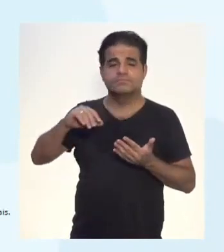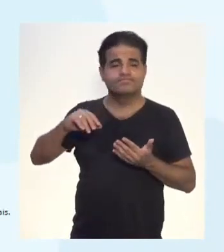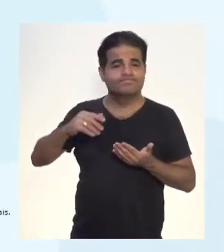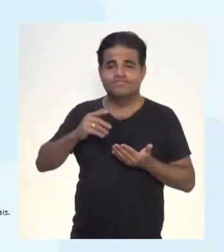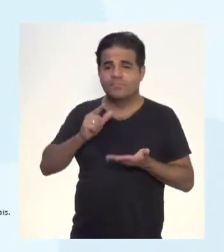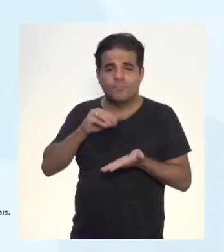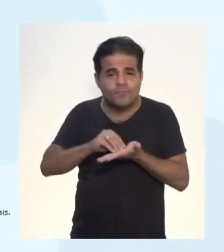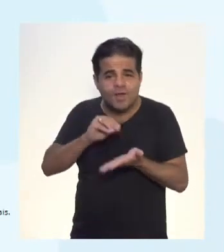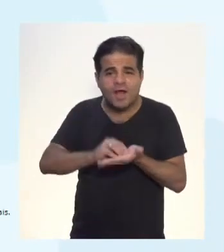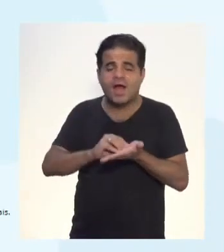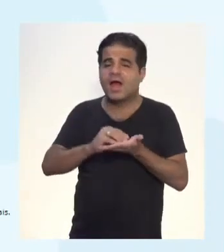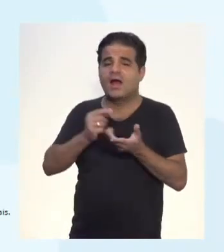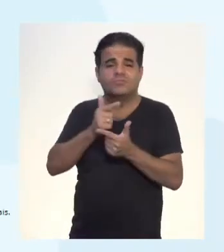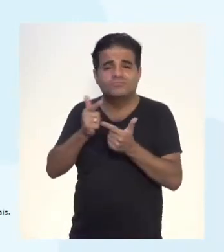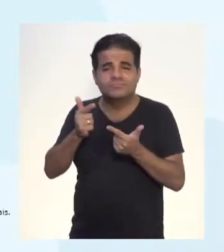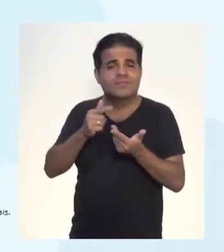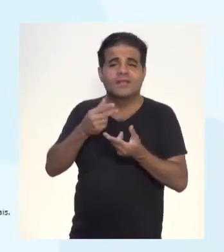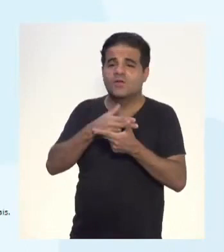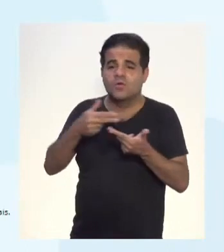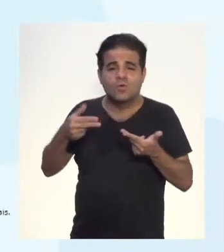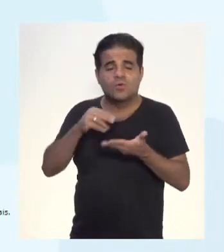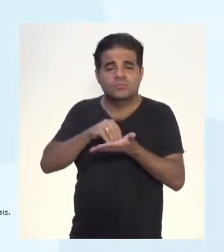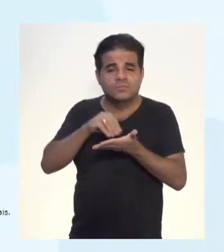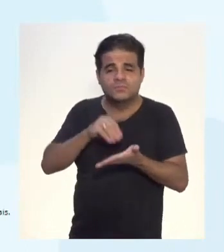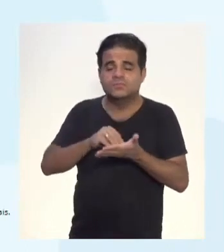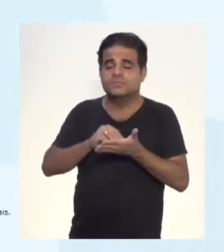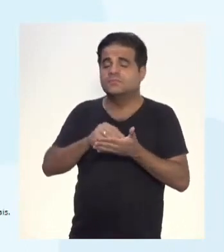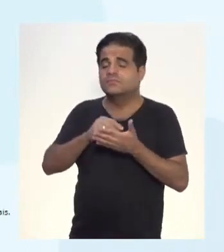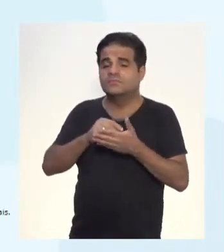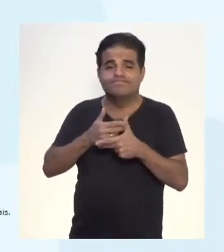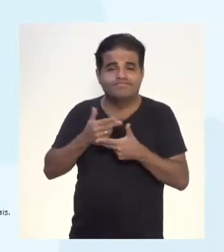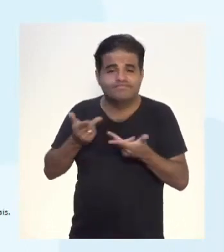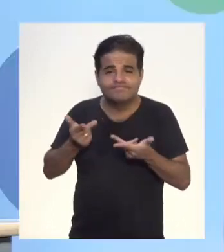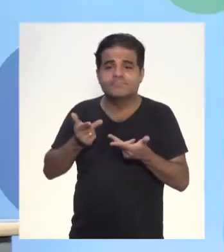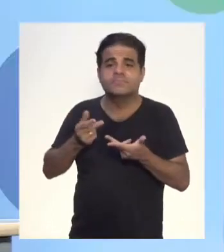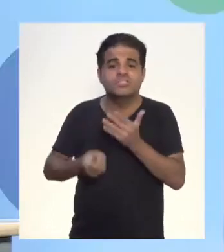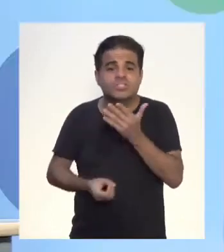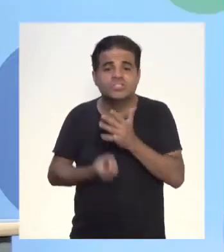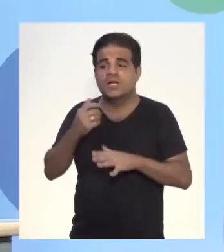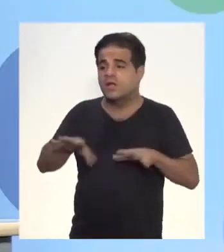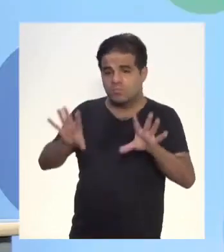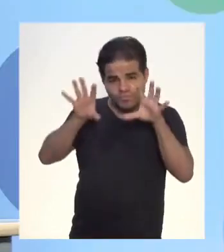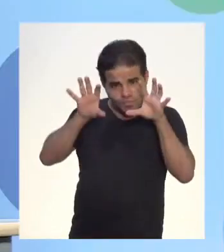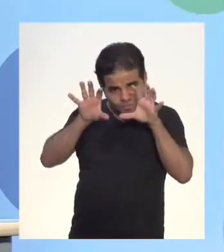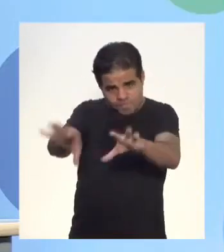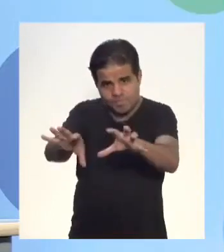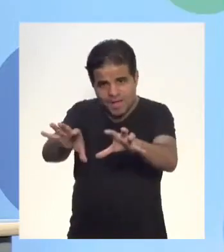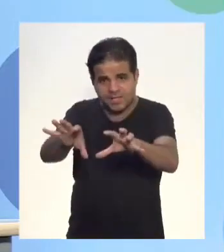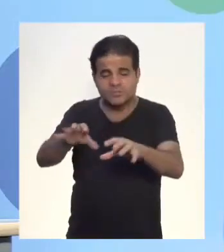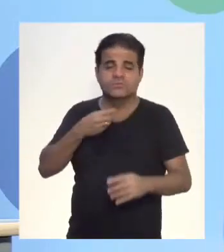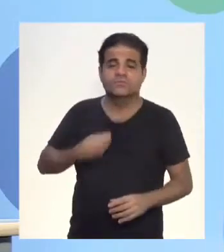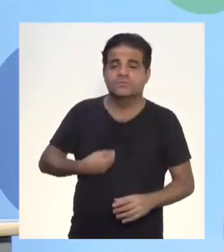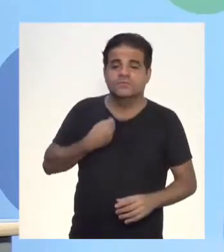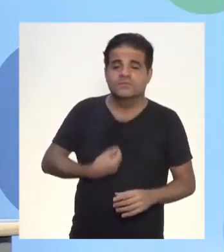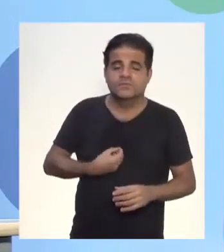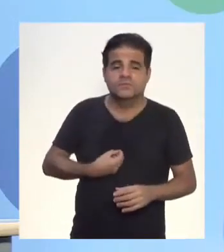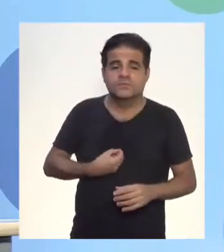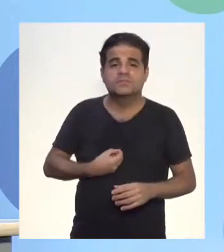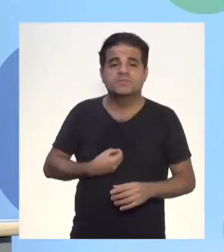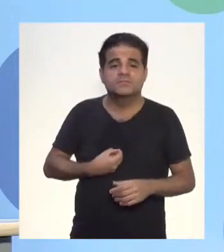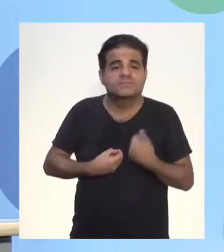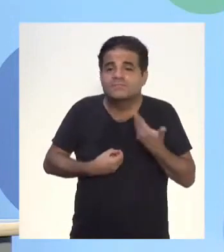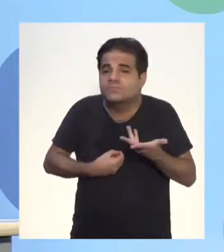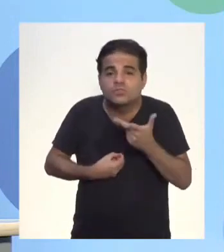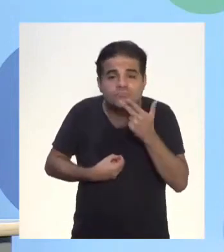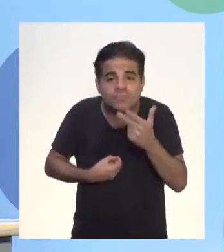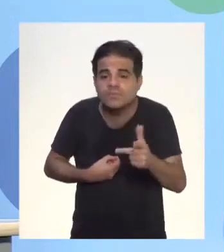em falta, ausência. Né? E essas privações, elas geram um impacto na vida. Para não ficar abstrato, nós